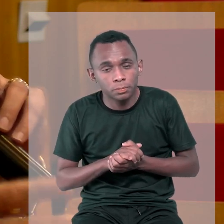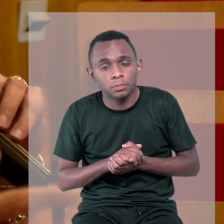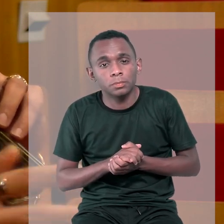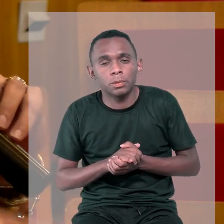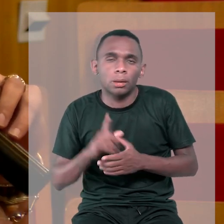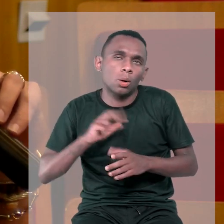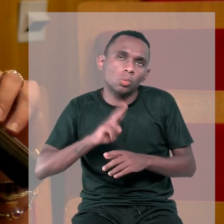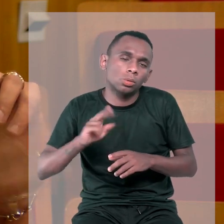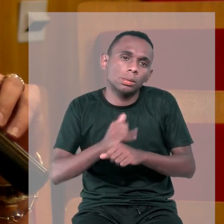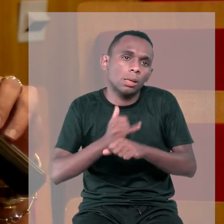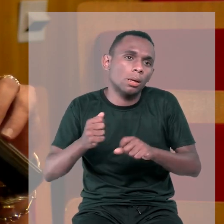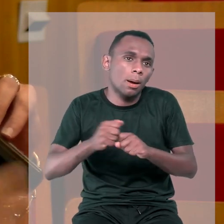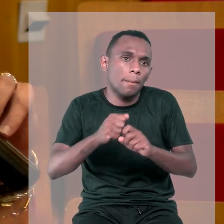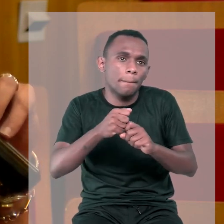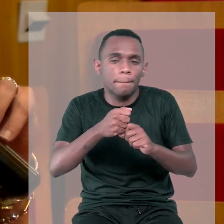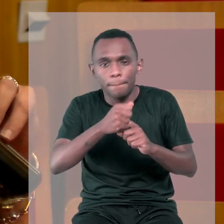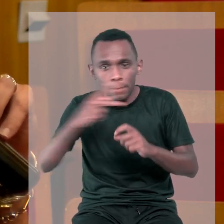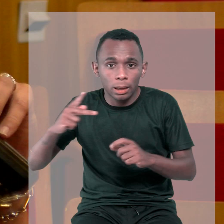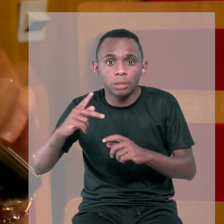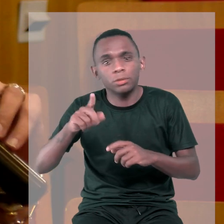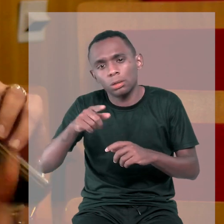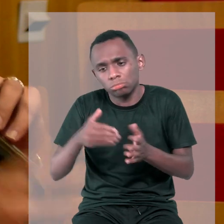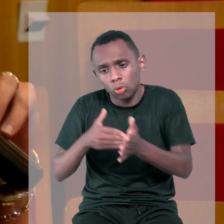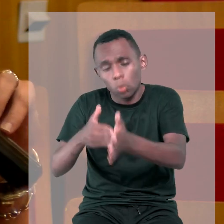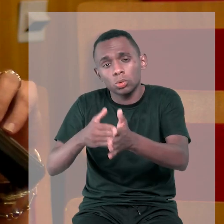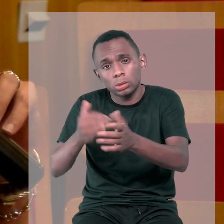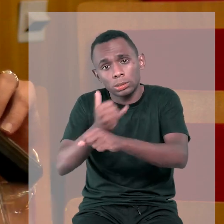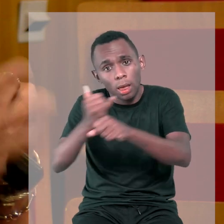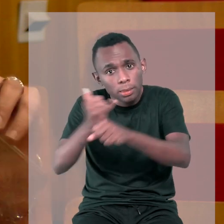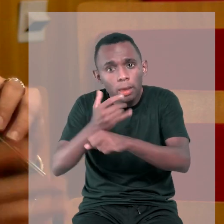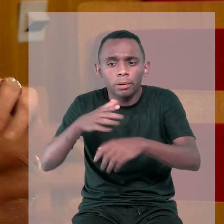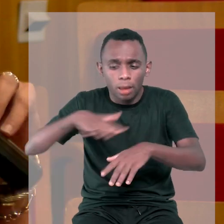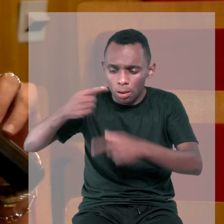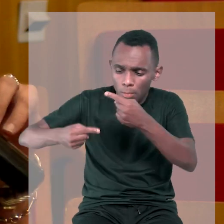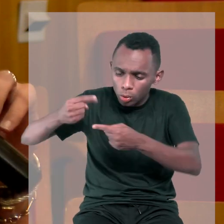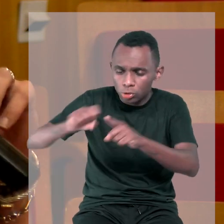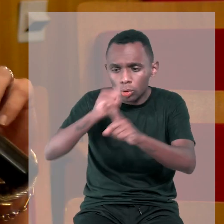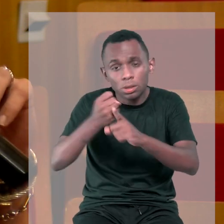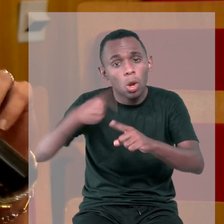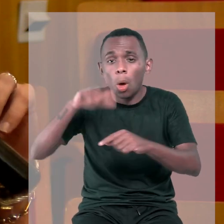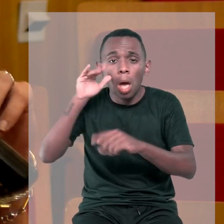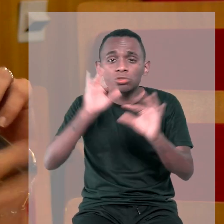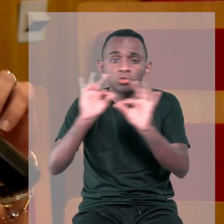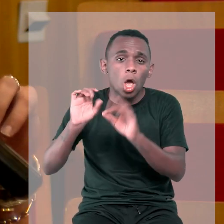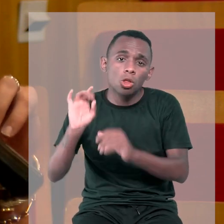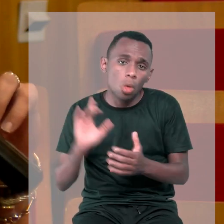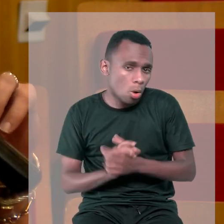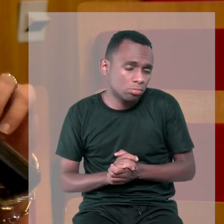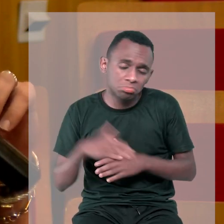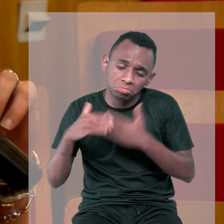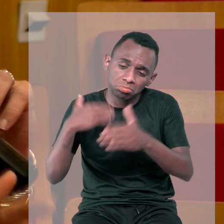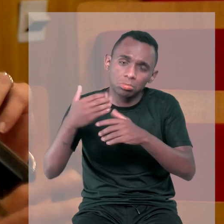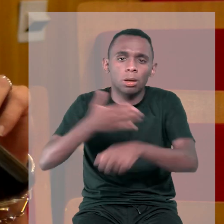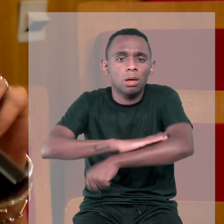estamos assistindo essa exacerbação do racismo, do fascismo e de tantas coisas, homofobia e tantas outras coisas a